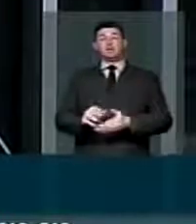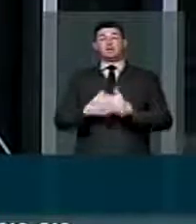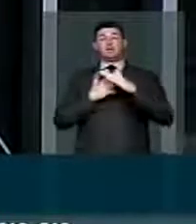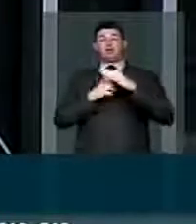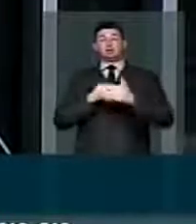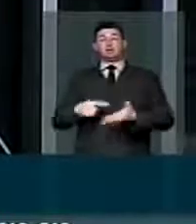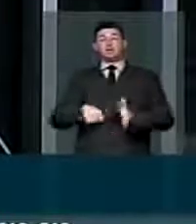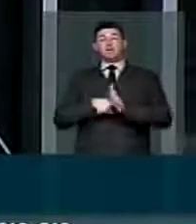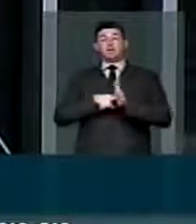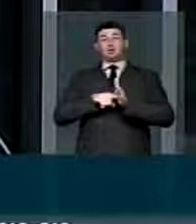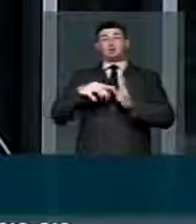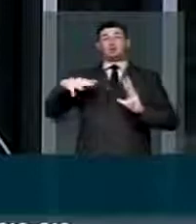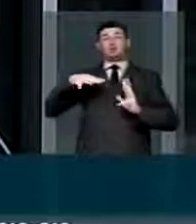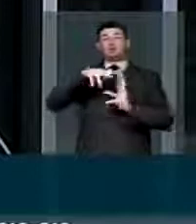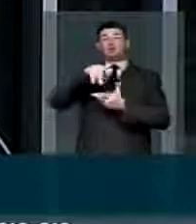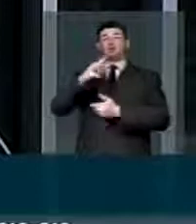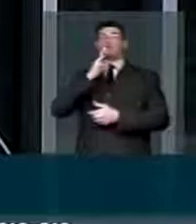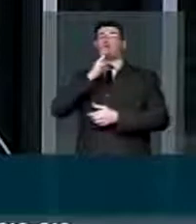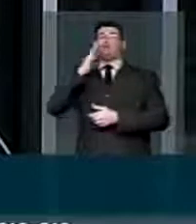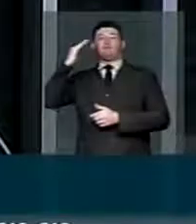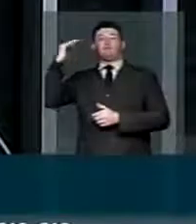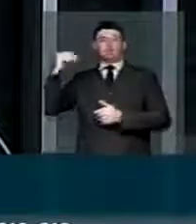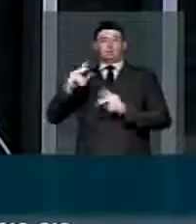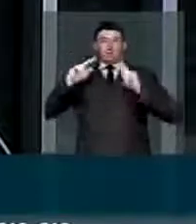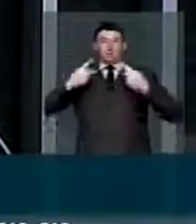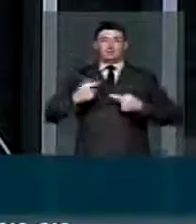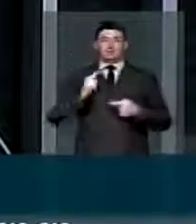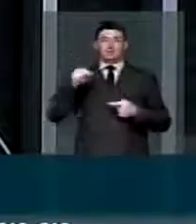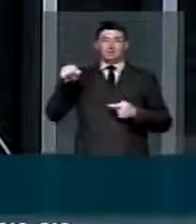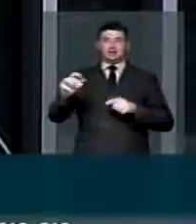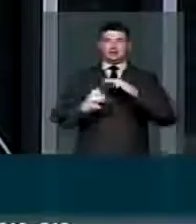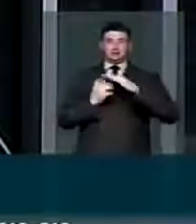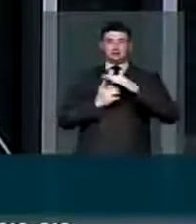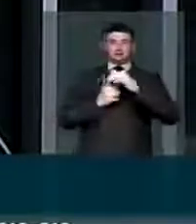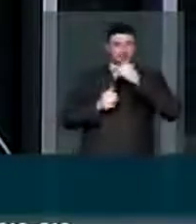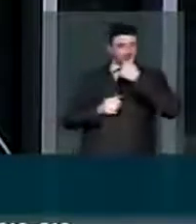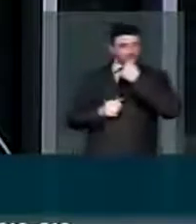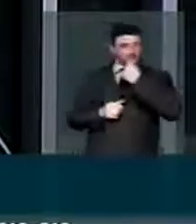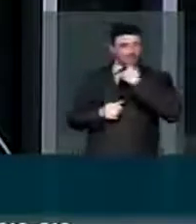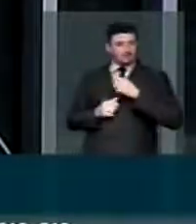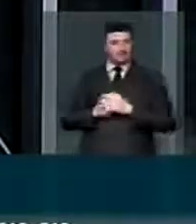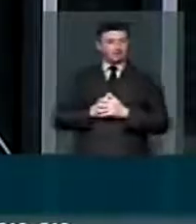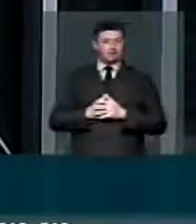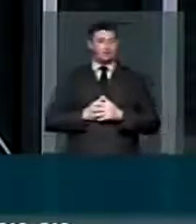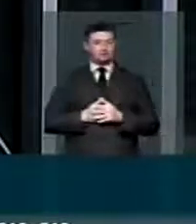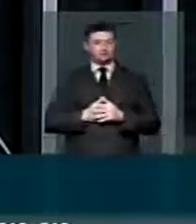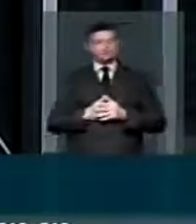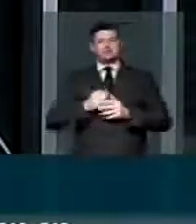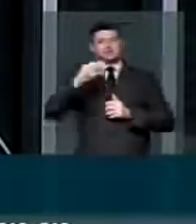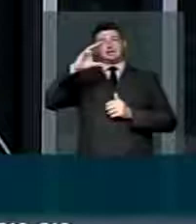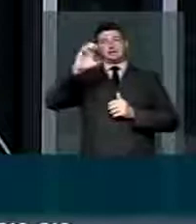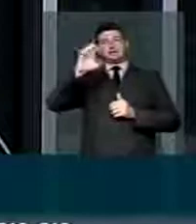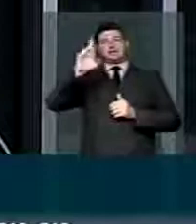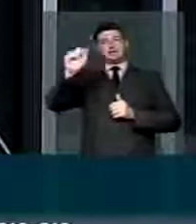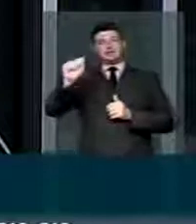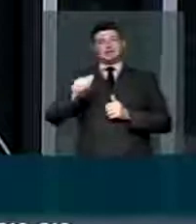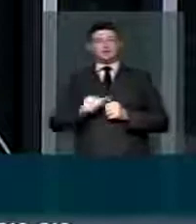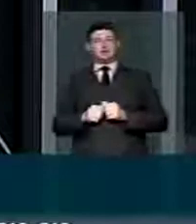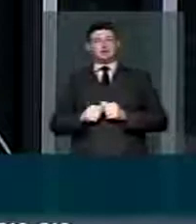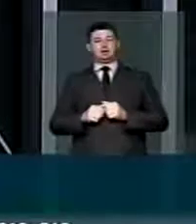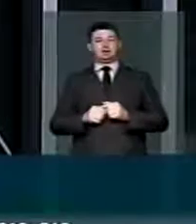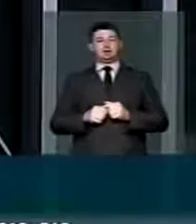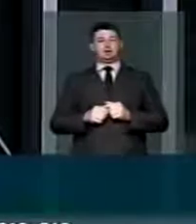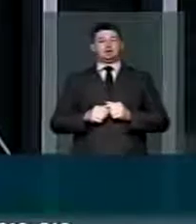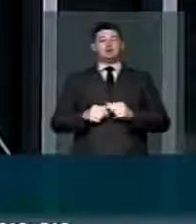consultorias mundialmente reconhecidas, a CERA ou CIRA, bem como